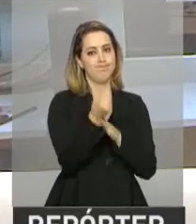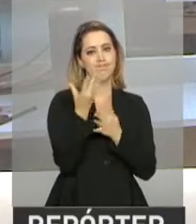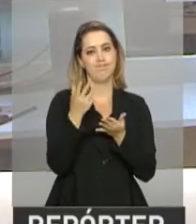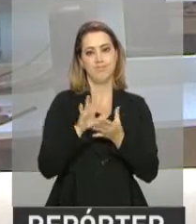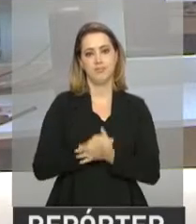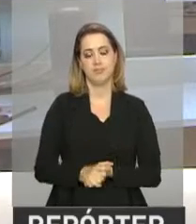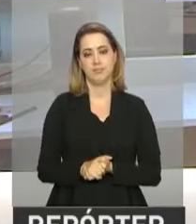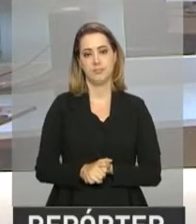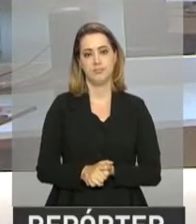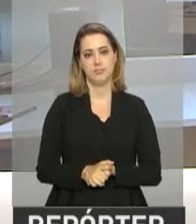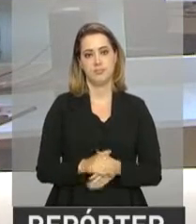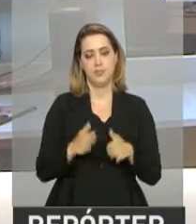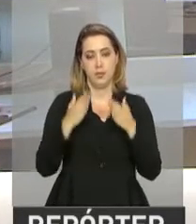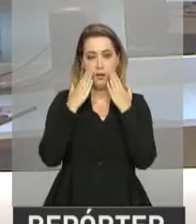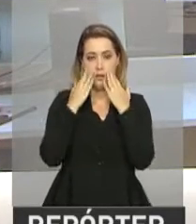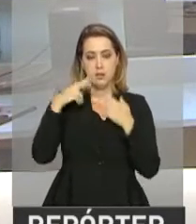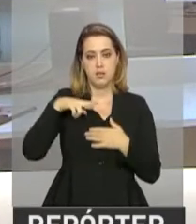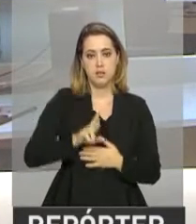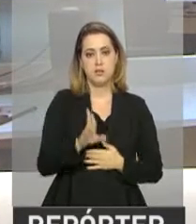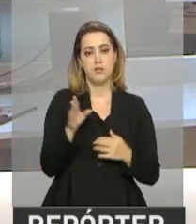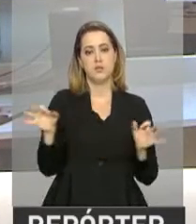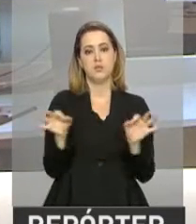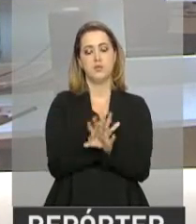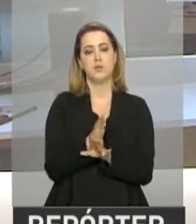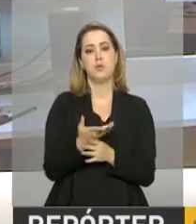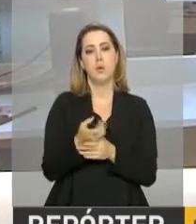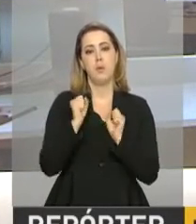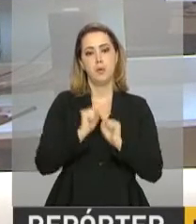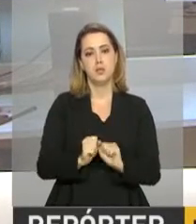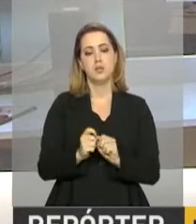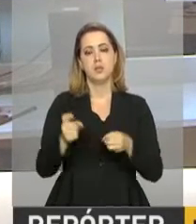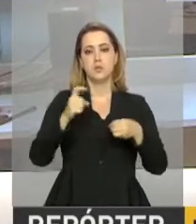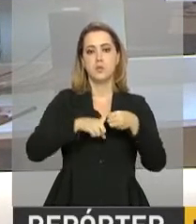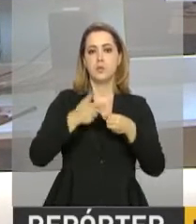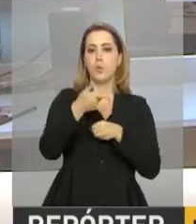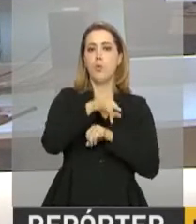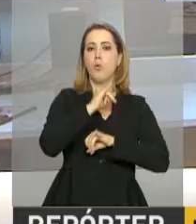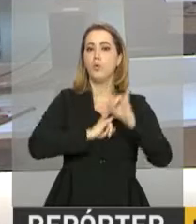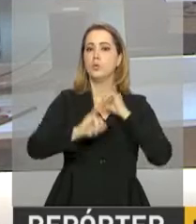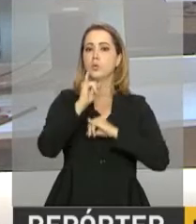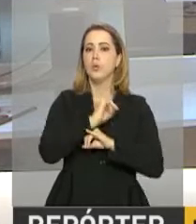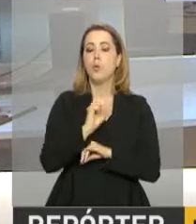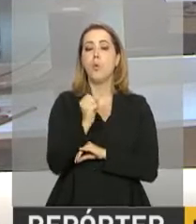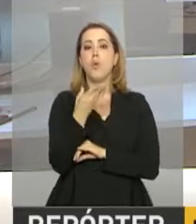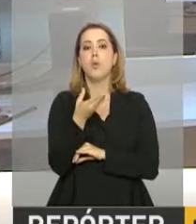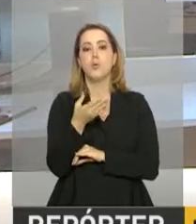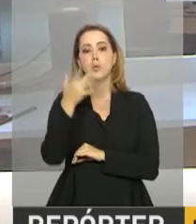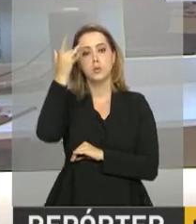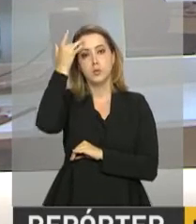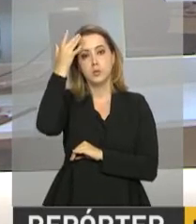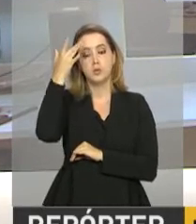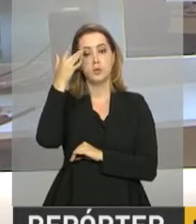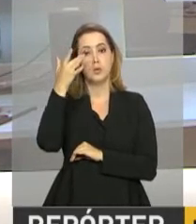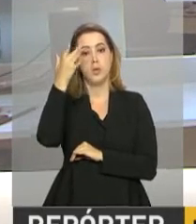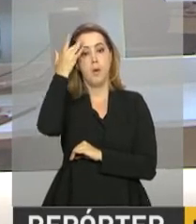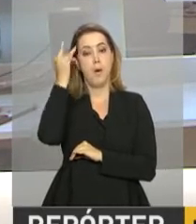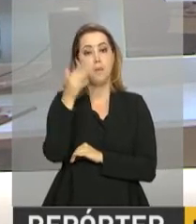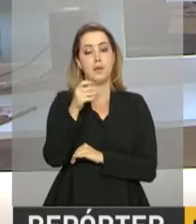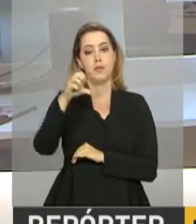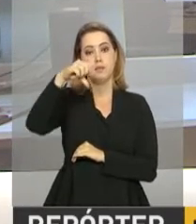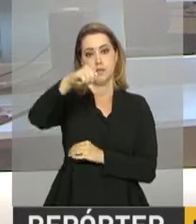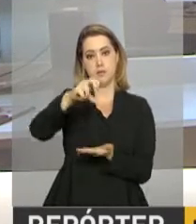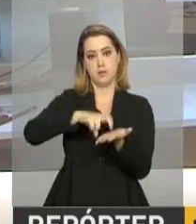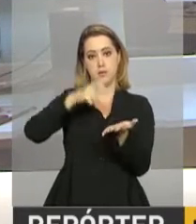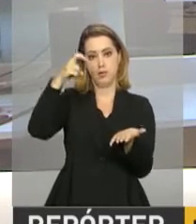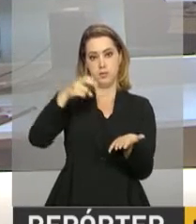o repórter nbr termina aqui podemos voltar a qualquer momento com outras informações ou amanhã às 9 horas da manhã da primeira